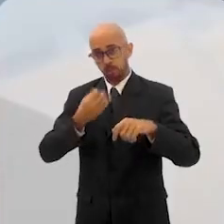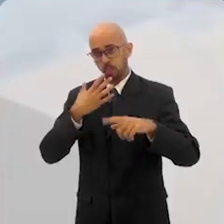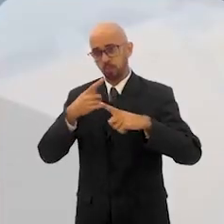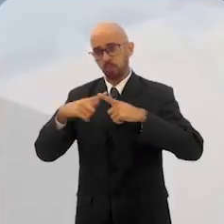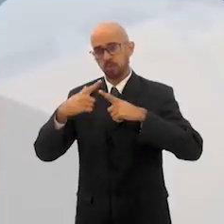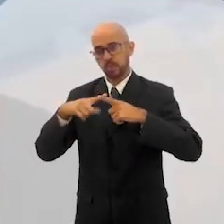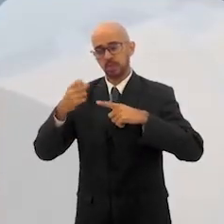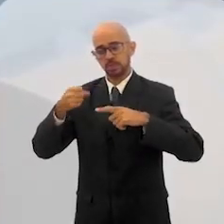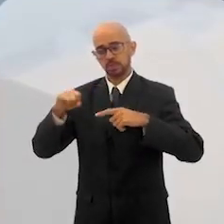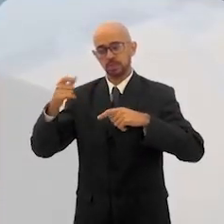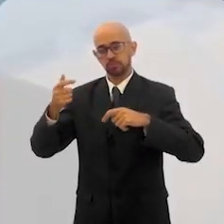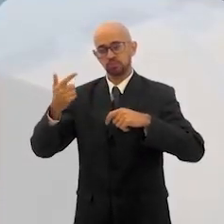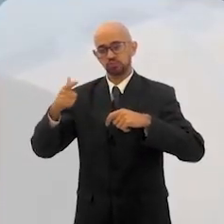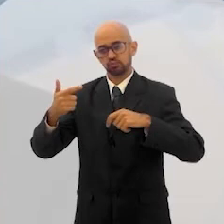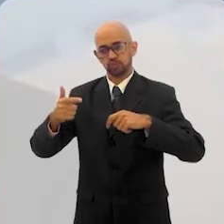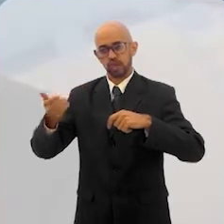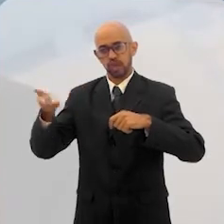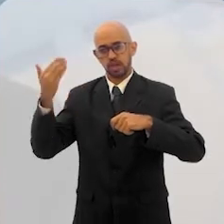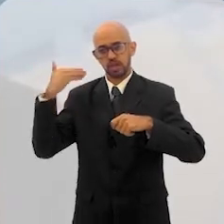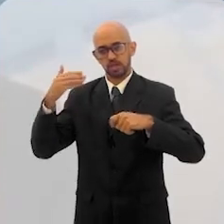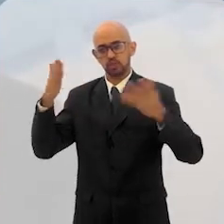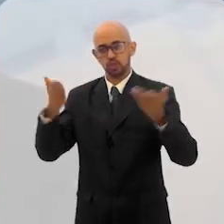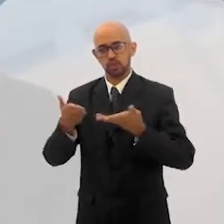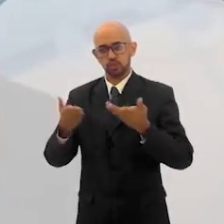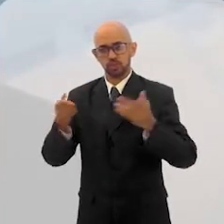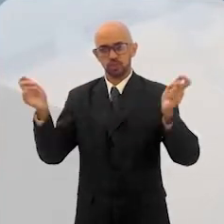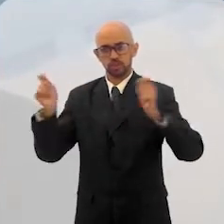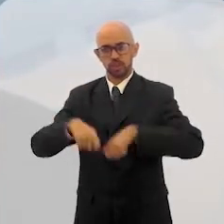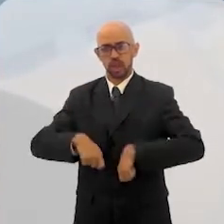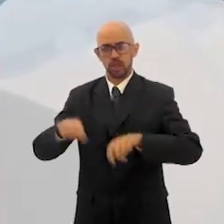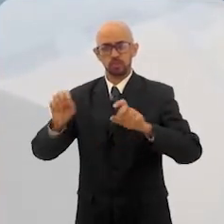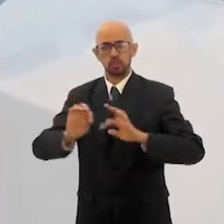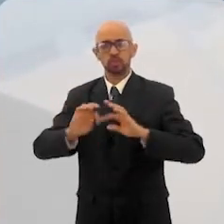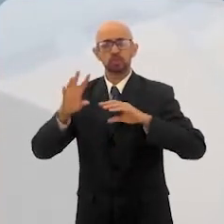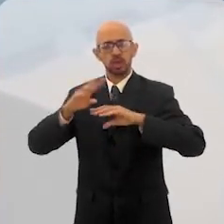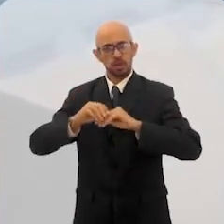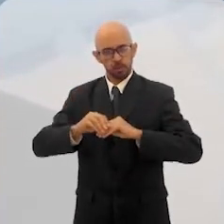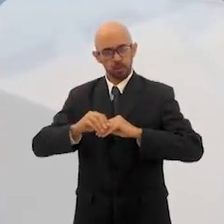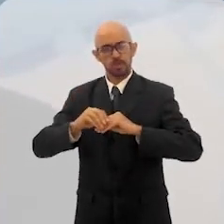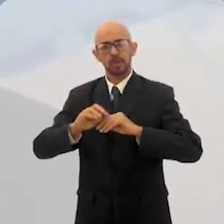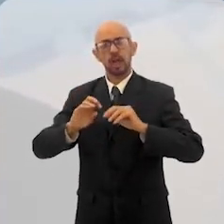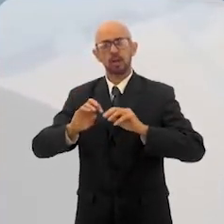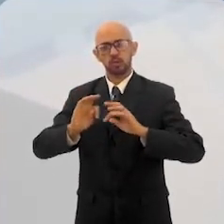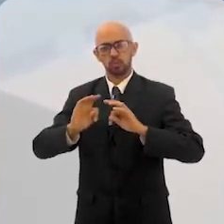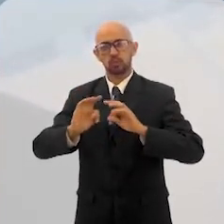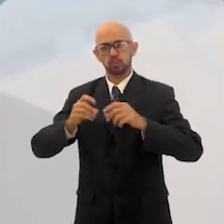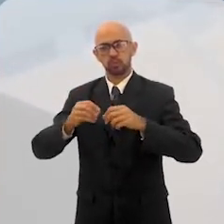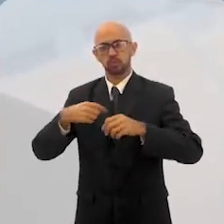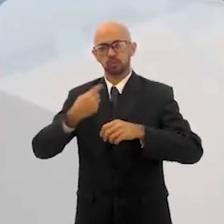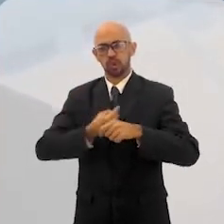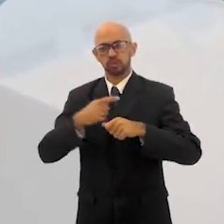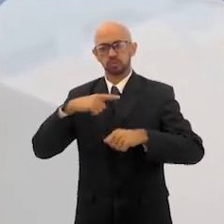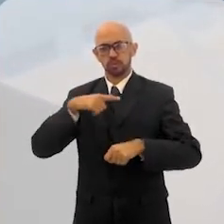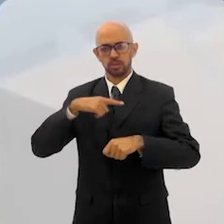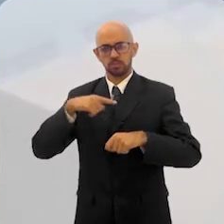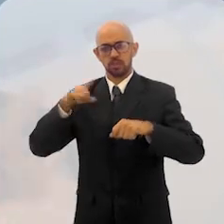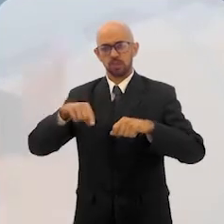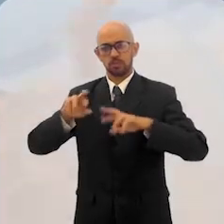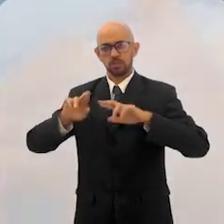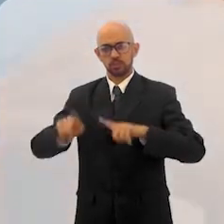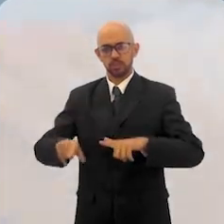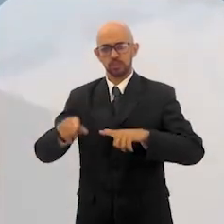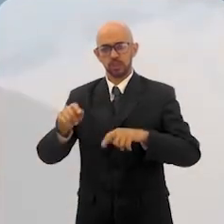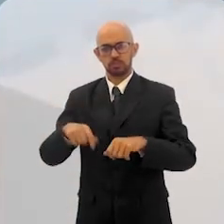que a gente não tinha antes, a gente hoje tem, que pode complementar com o que a gente tinha também. Eu acho que esse é um grande diferencial,